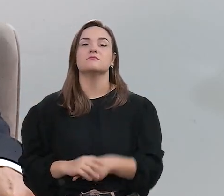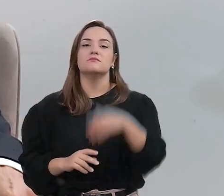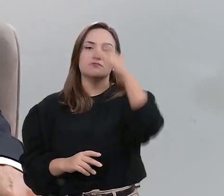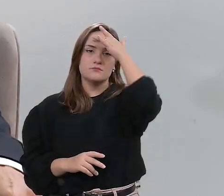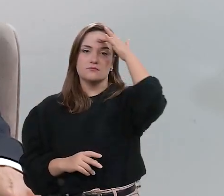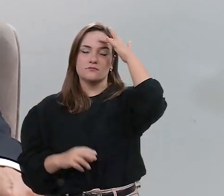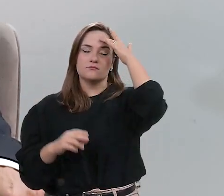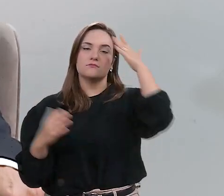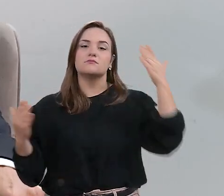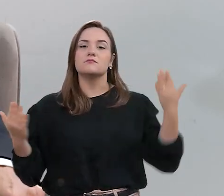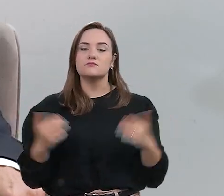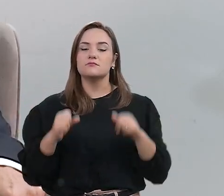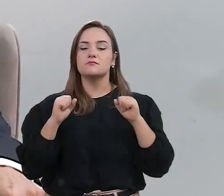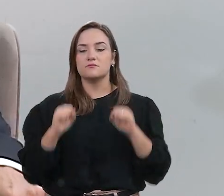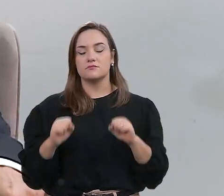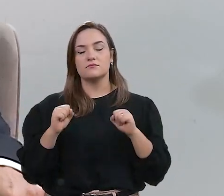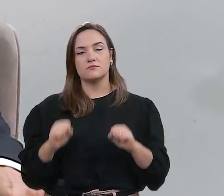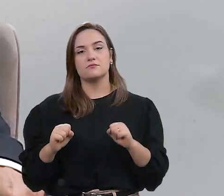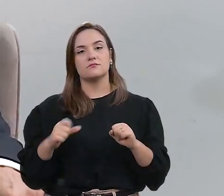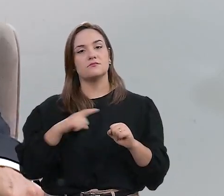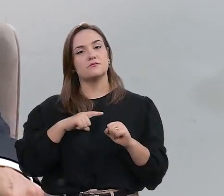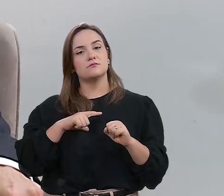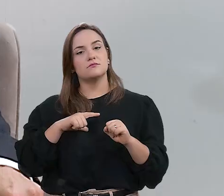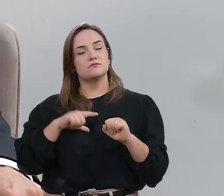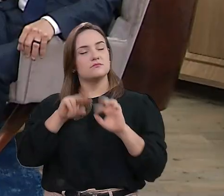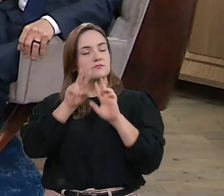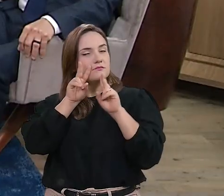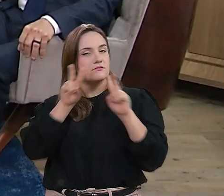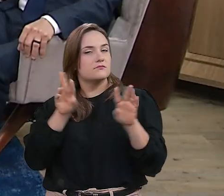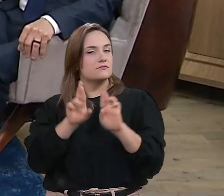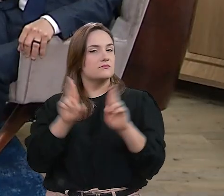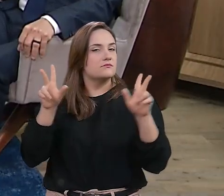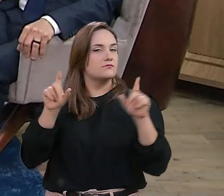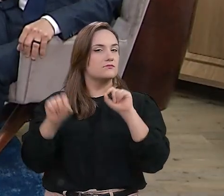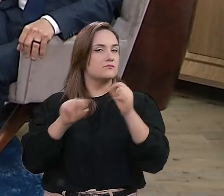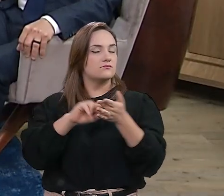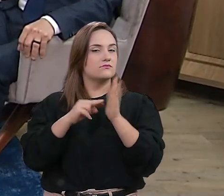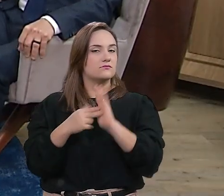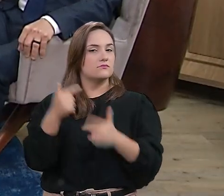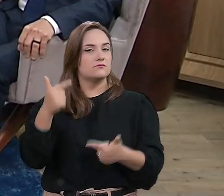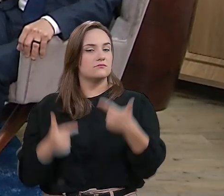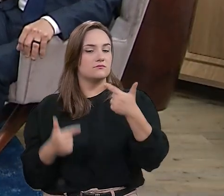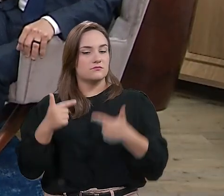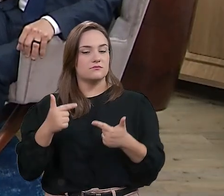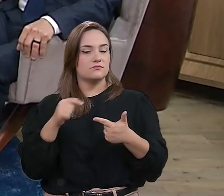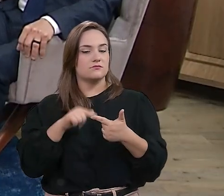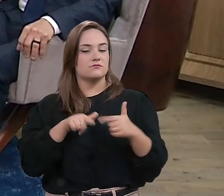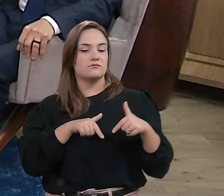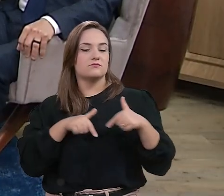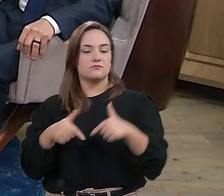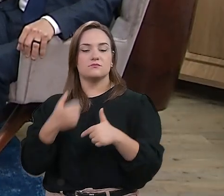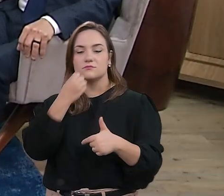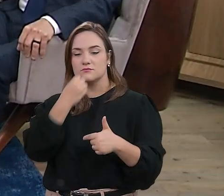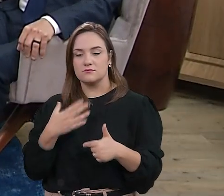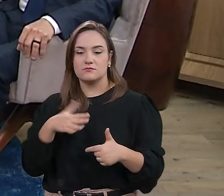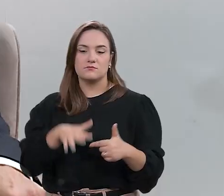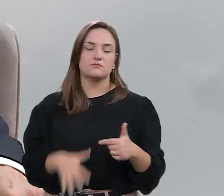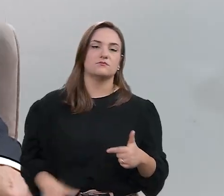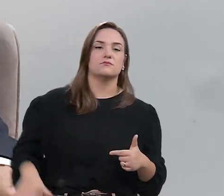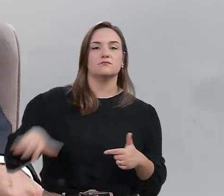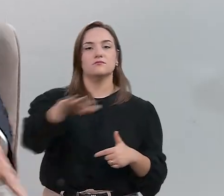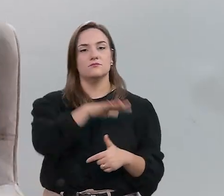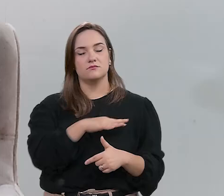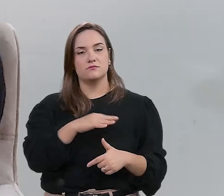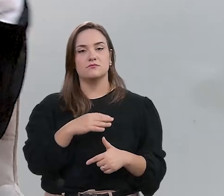pessoas passem a ter uma visão diferente do que é política. Política é a luta pelo bem comum, é a luta